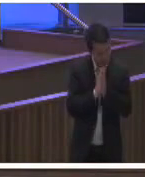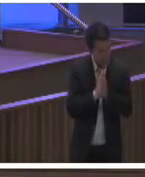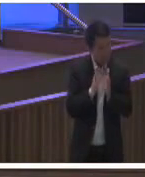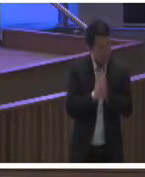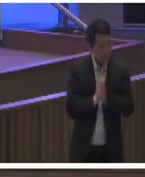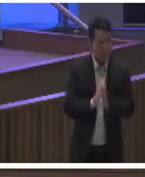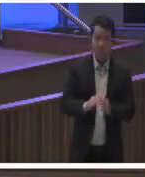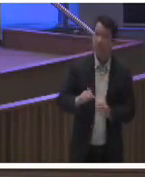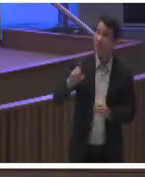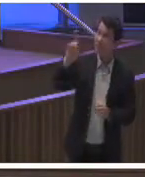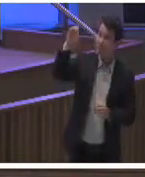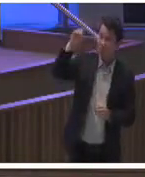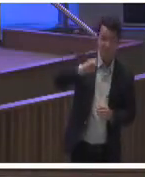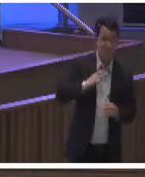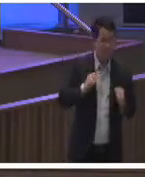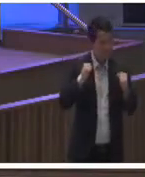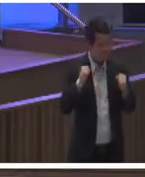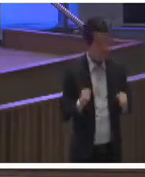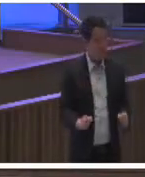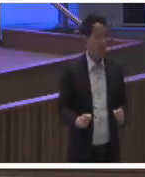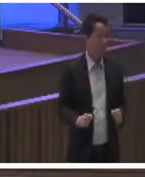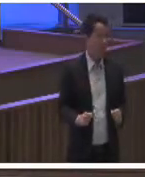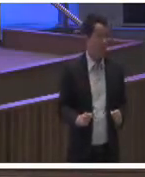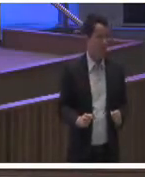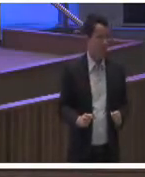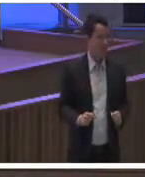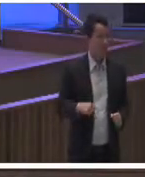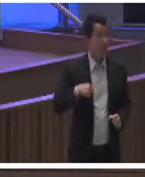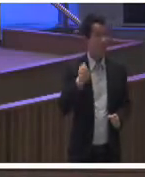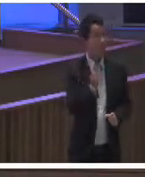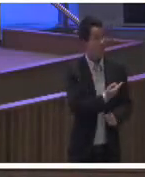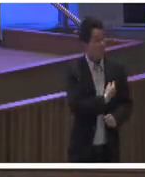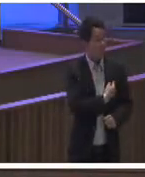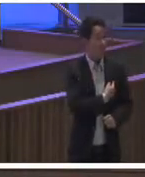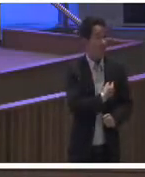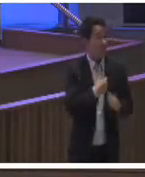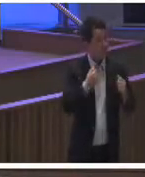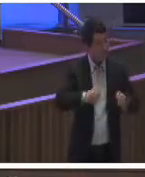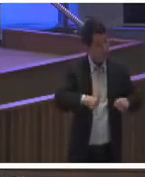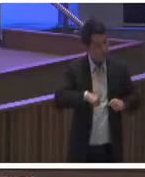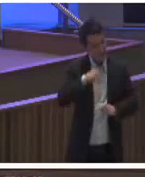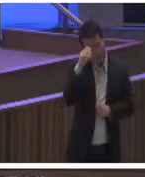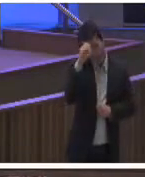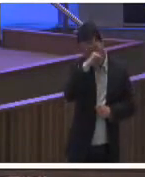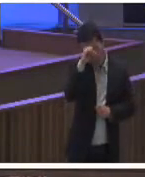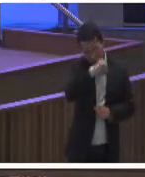Deus. As armas da nossa luta são